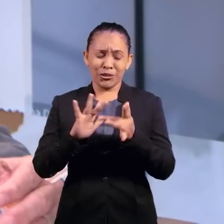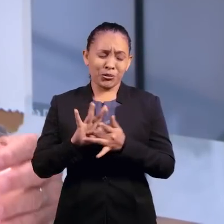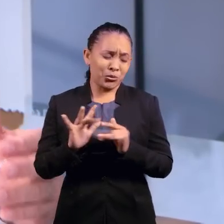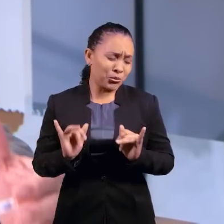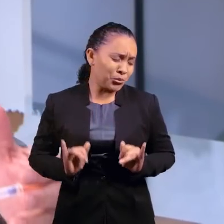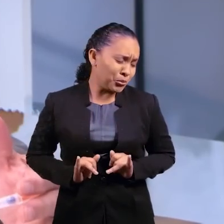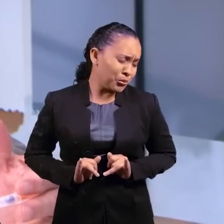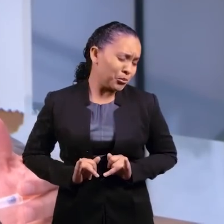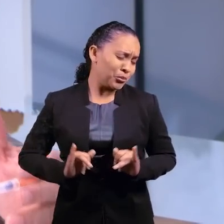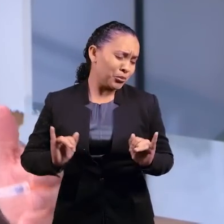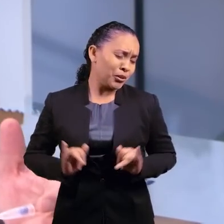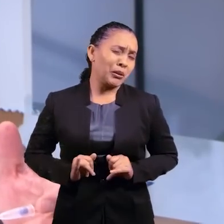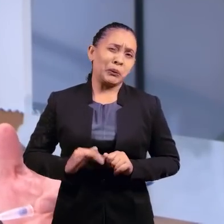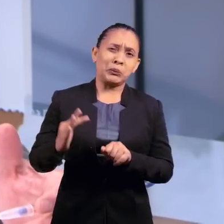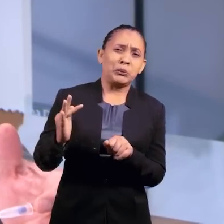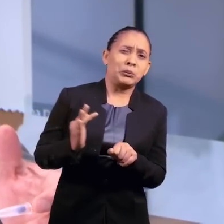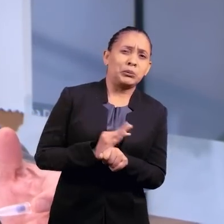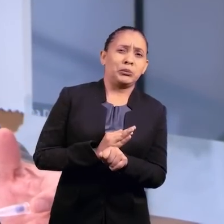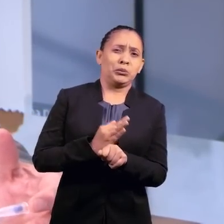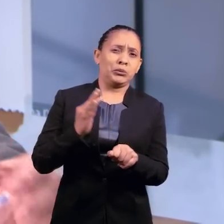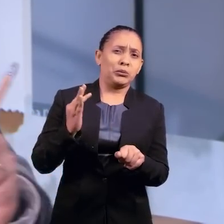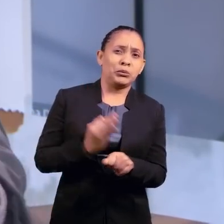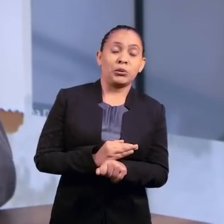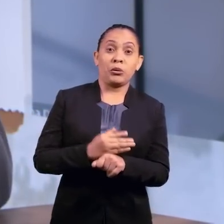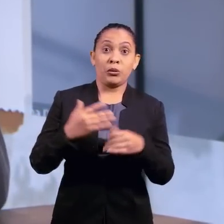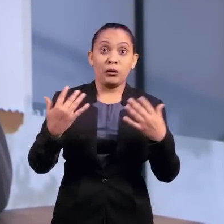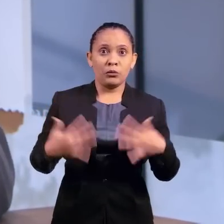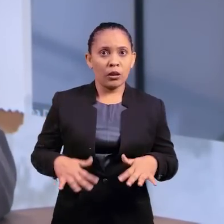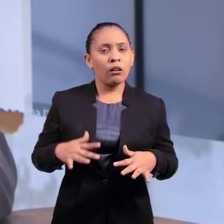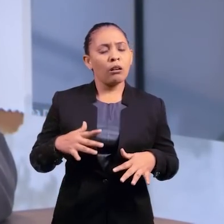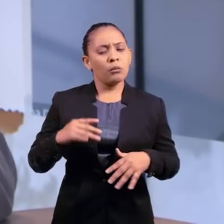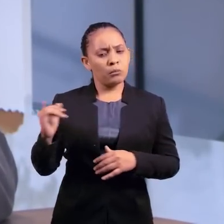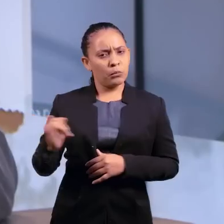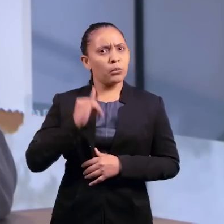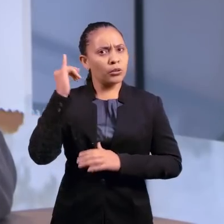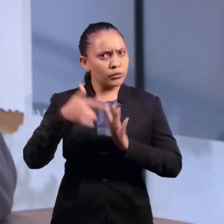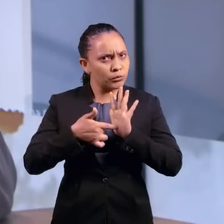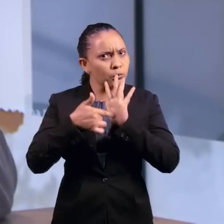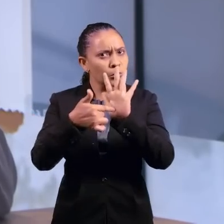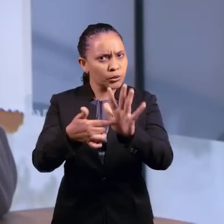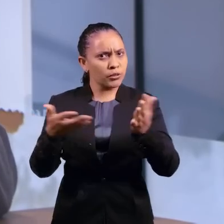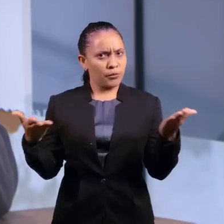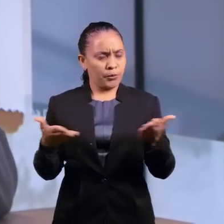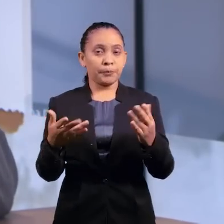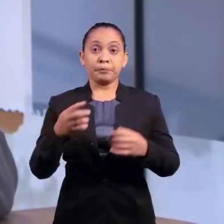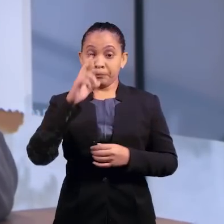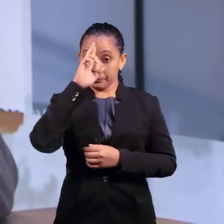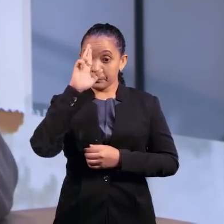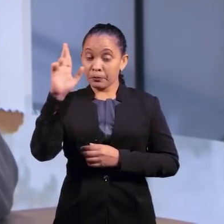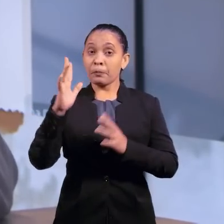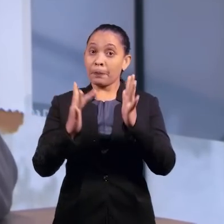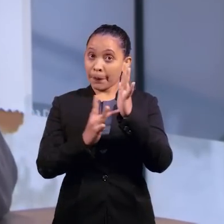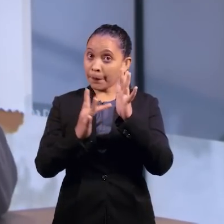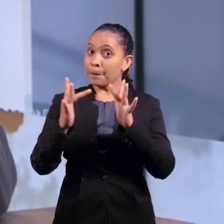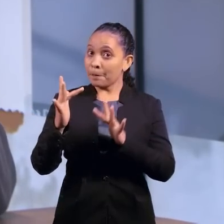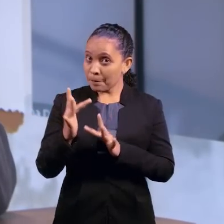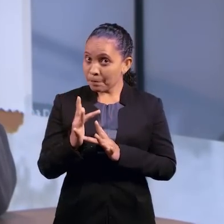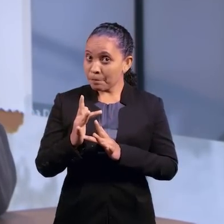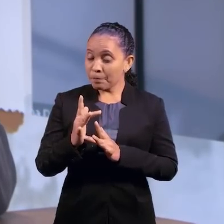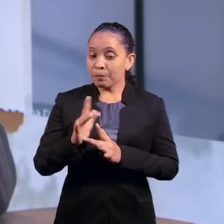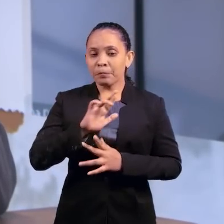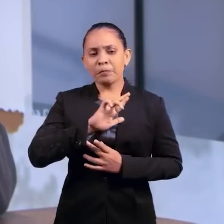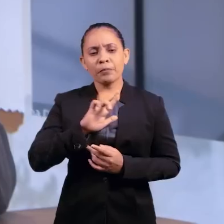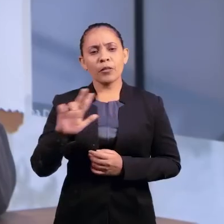dores, experimentados nos trabalhos. Isso é uma coisa importante de dizer, meus irmãos, porque o Senhor Jesus não era um